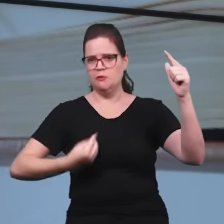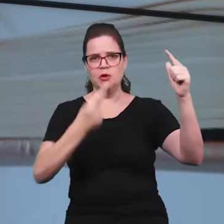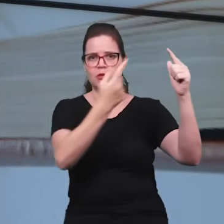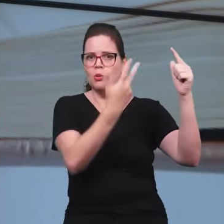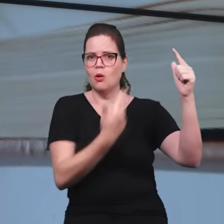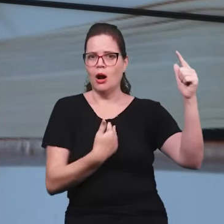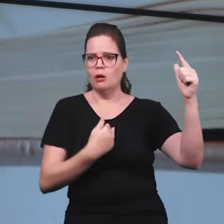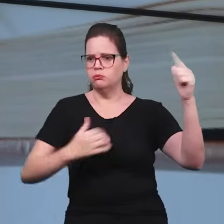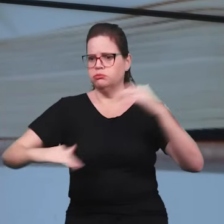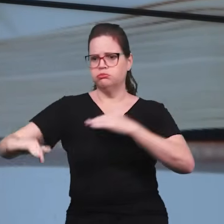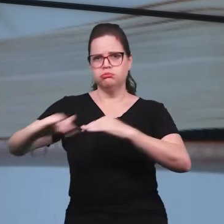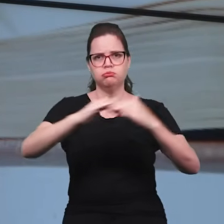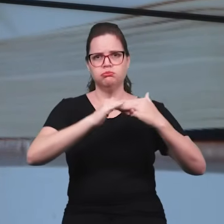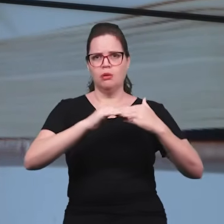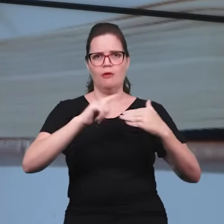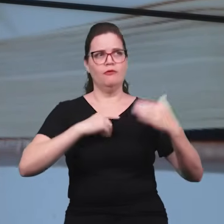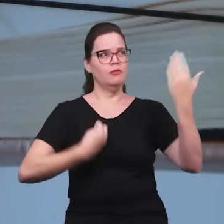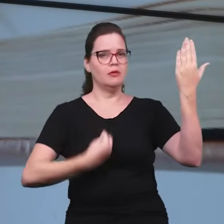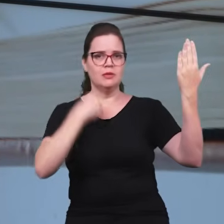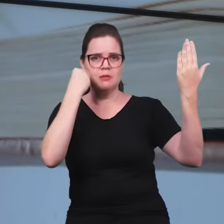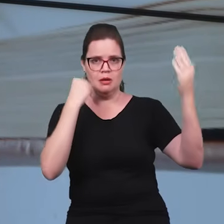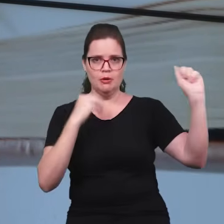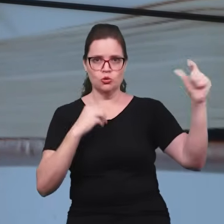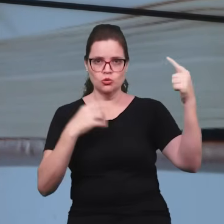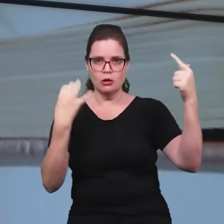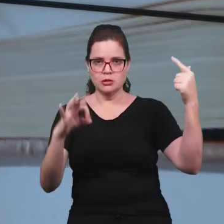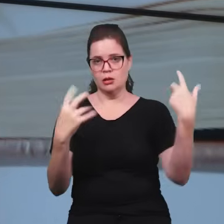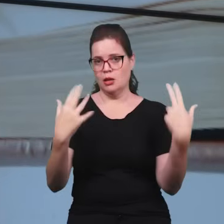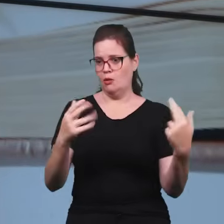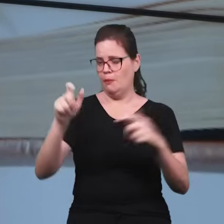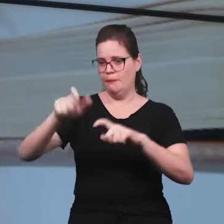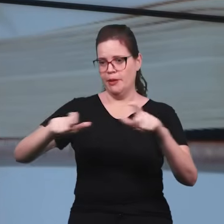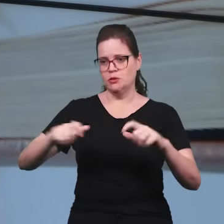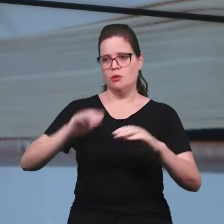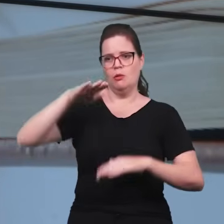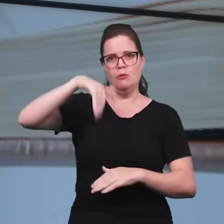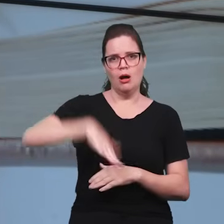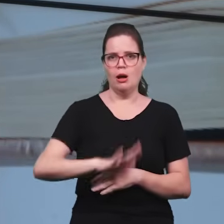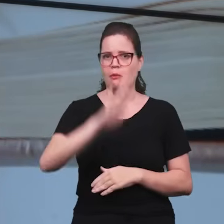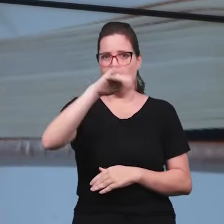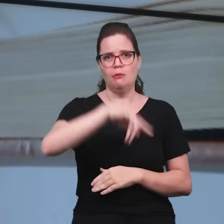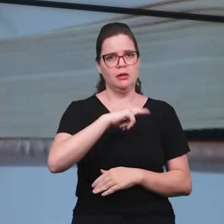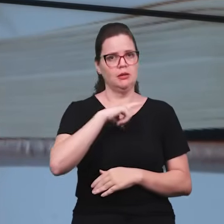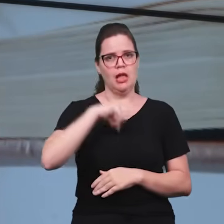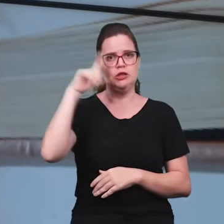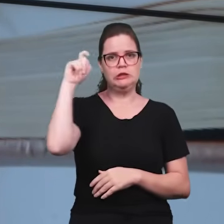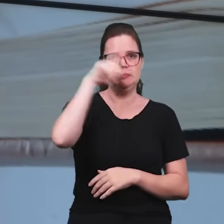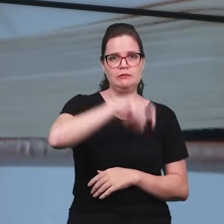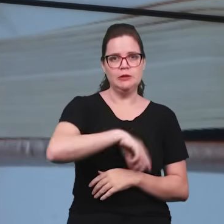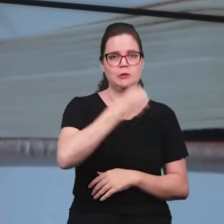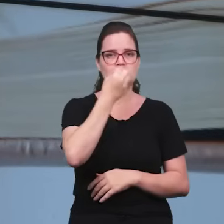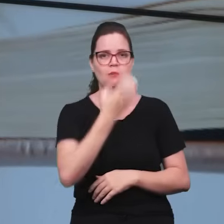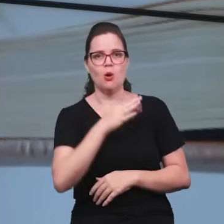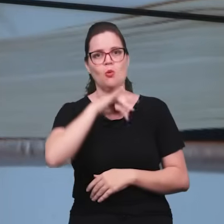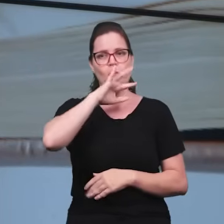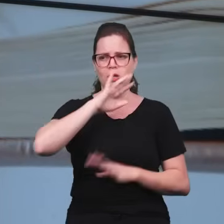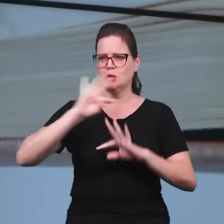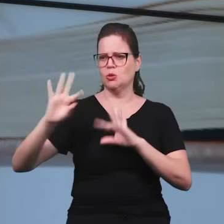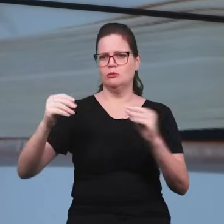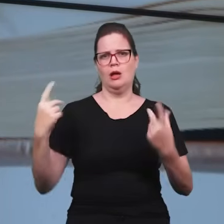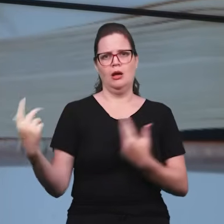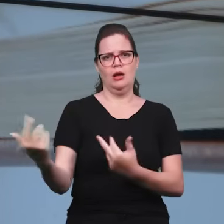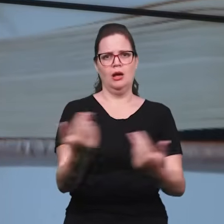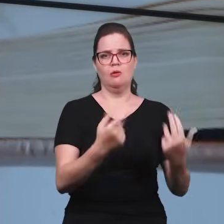todos, mas se nós vivemos a palavra do Senhor, se nós geramos dentro do nosso lar esse ambiente de paz, de equilíbrio,